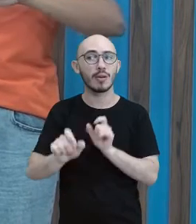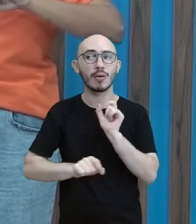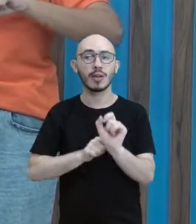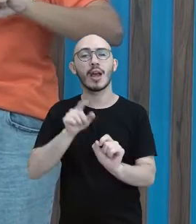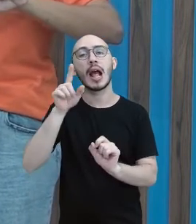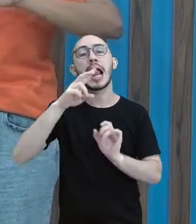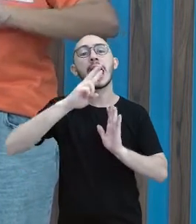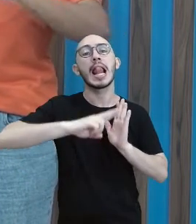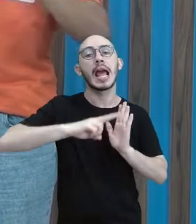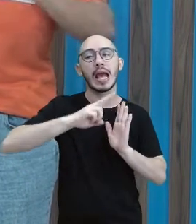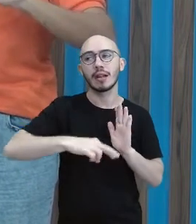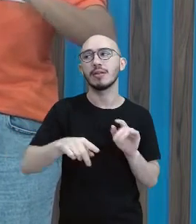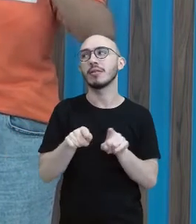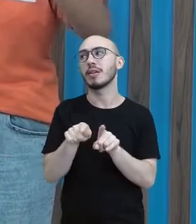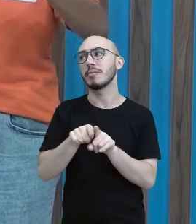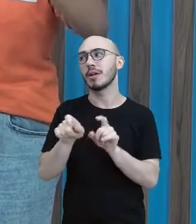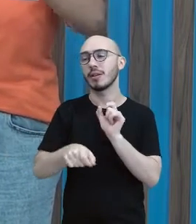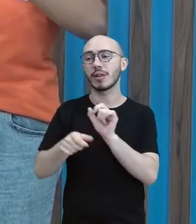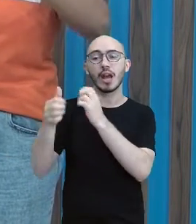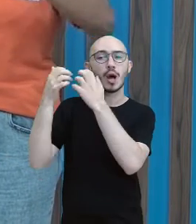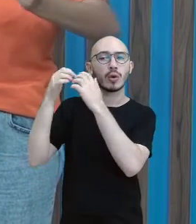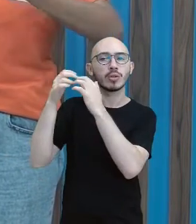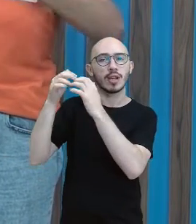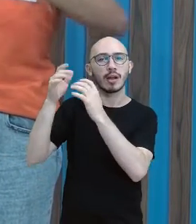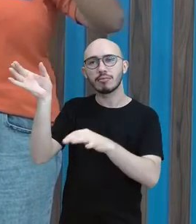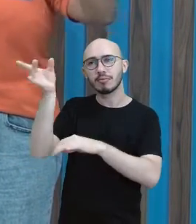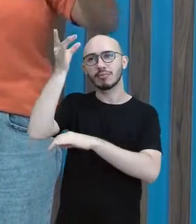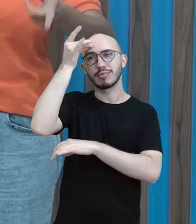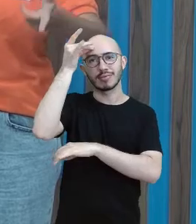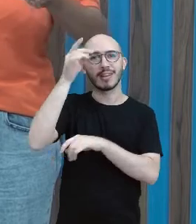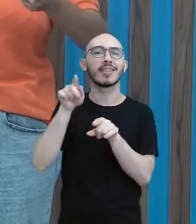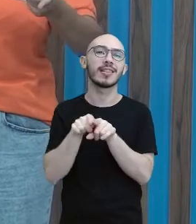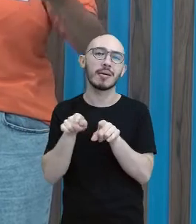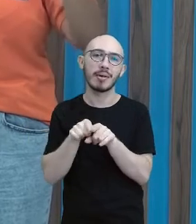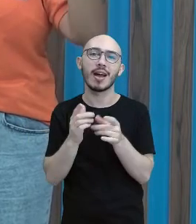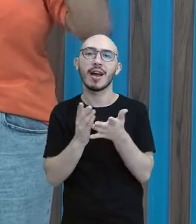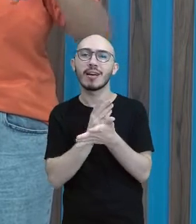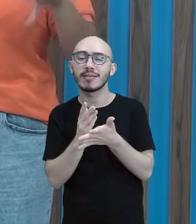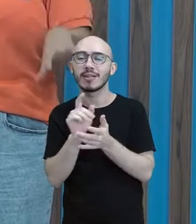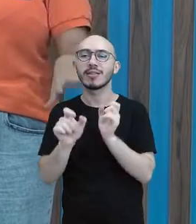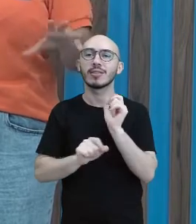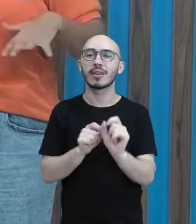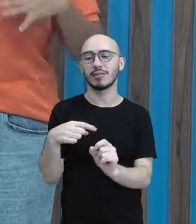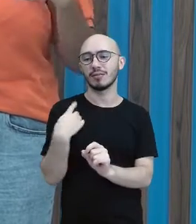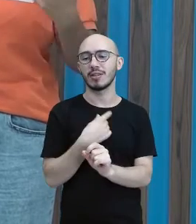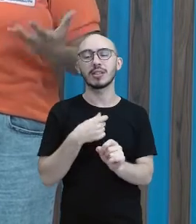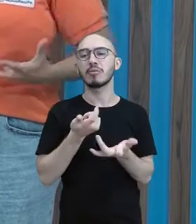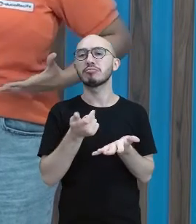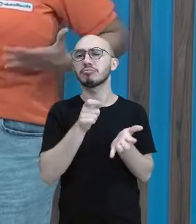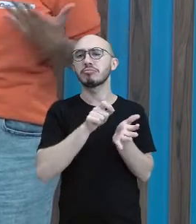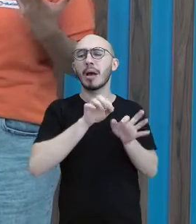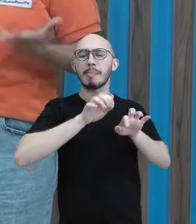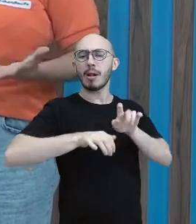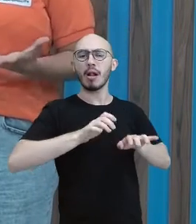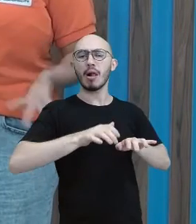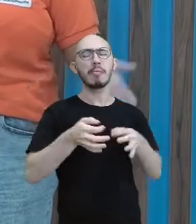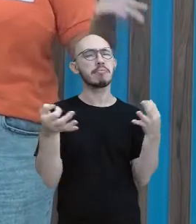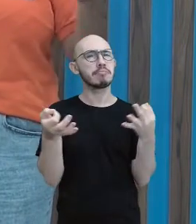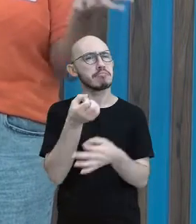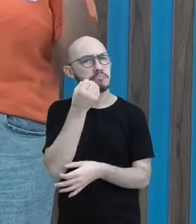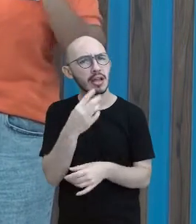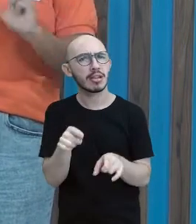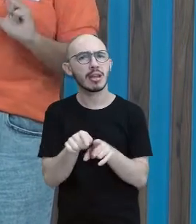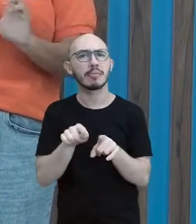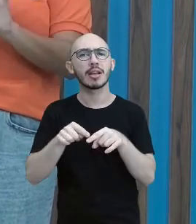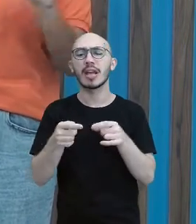lendo, porque o nosso cérebro ele memoriza. Então, às vezes, a gente escreve bem sem nem saber muito de gramática,